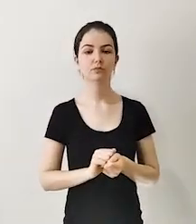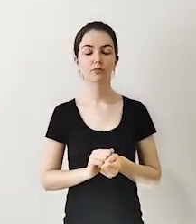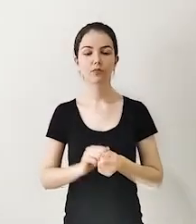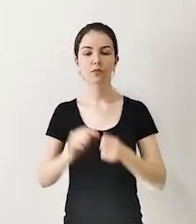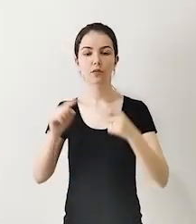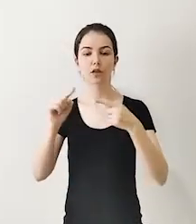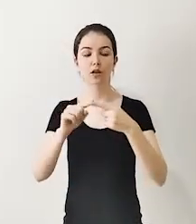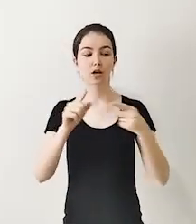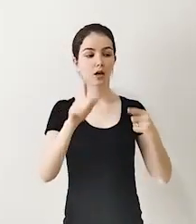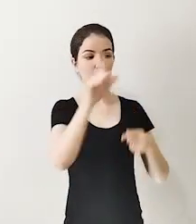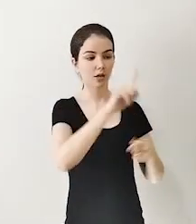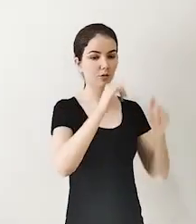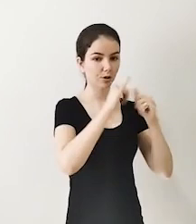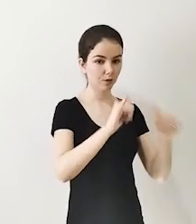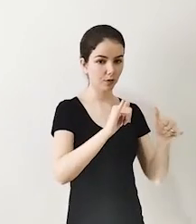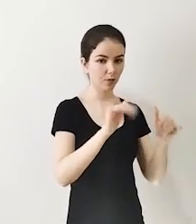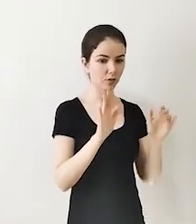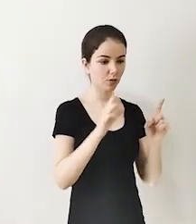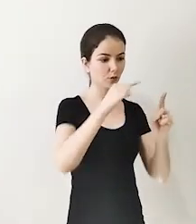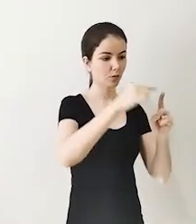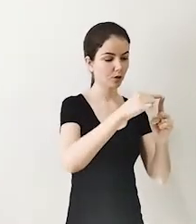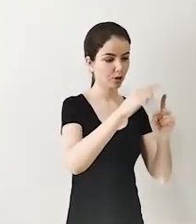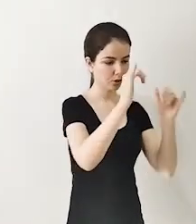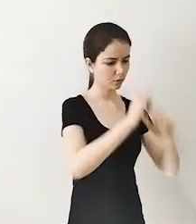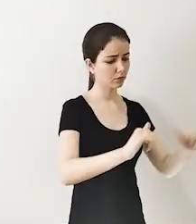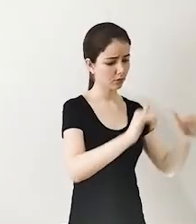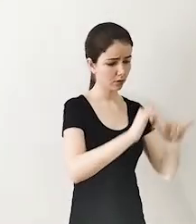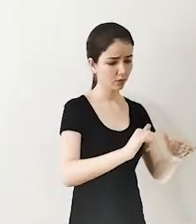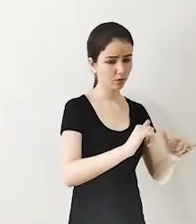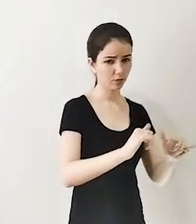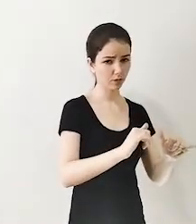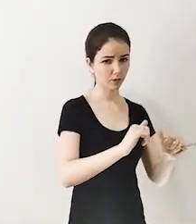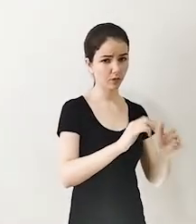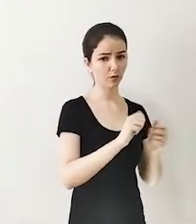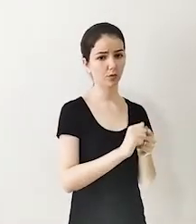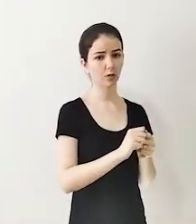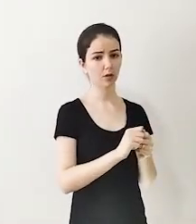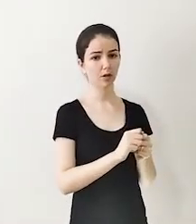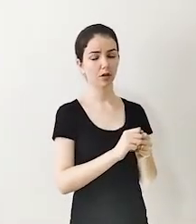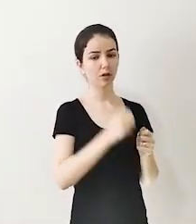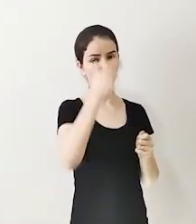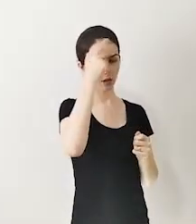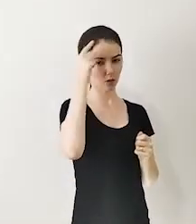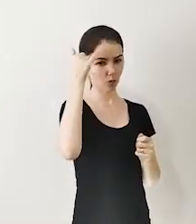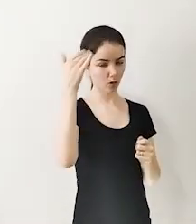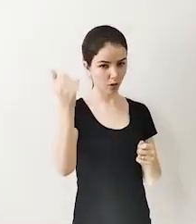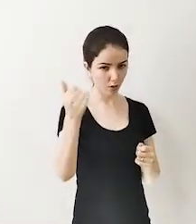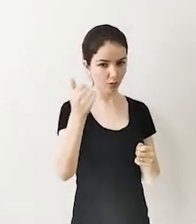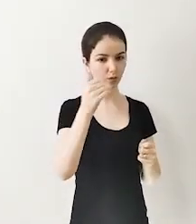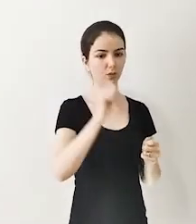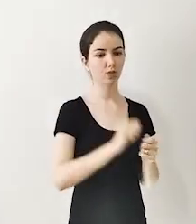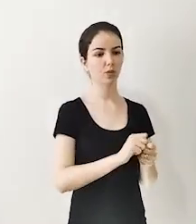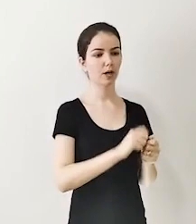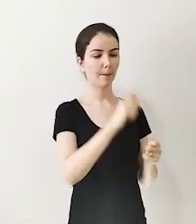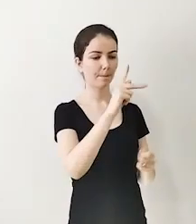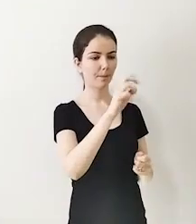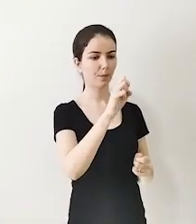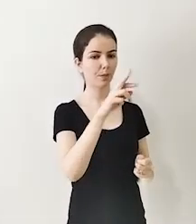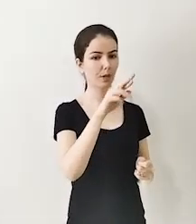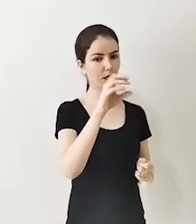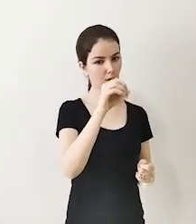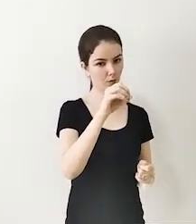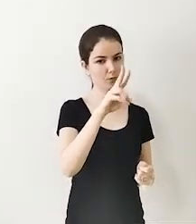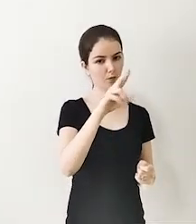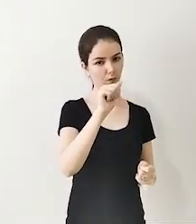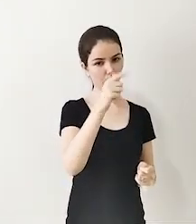informação, o objetivo era informar. E o autor principal, Pero Vaz de Caminha. E quais eram as obras? Eram